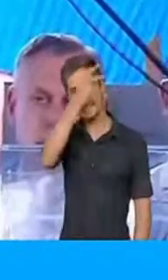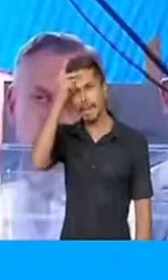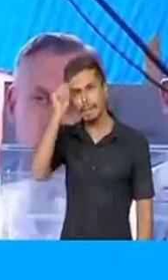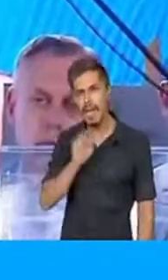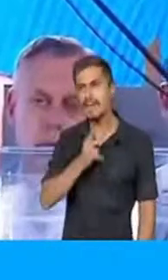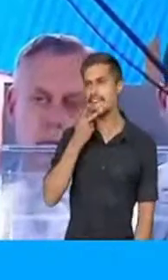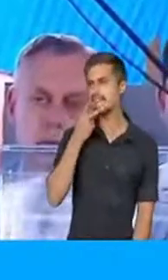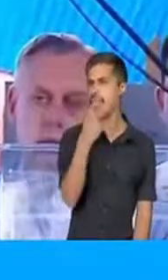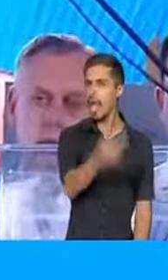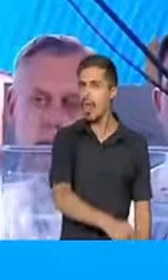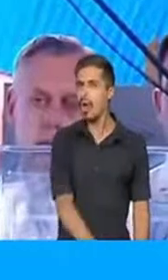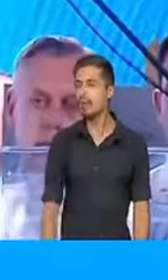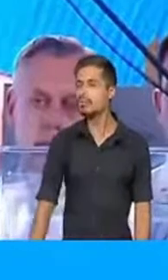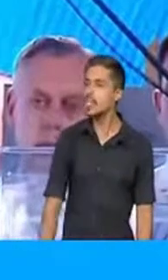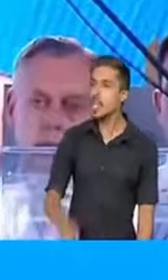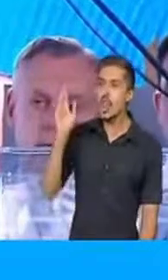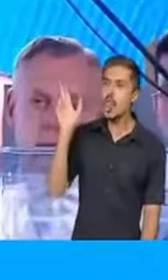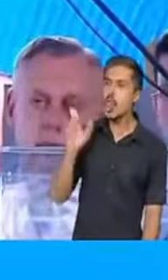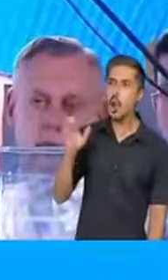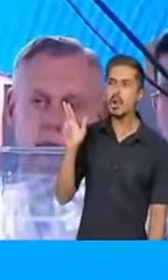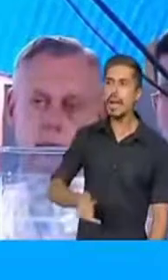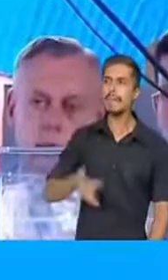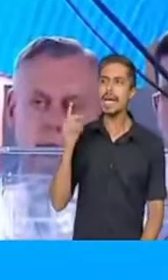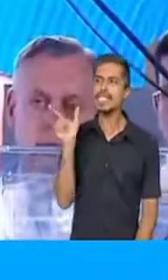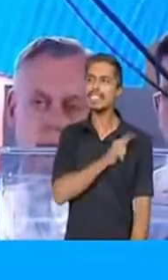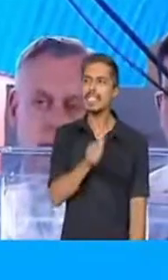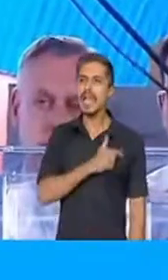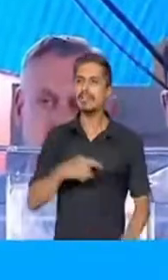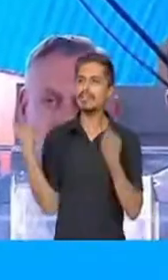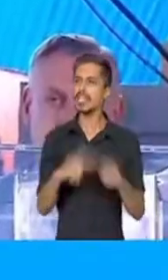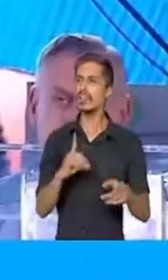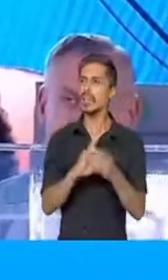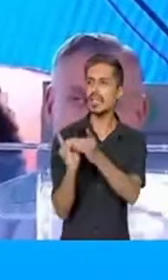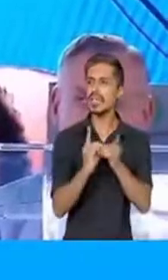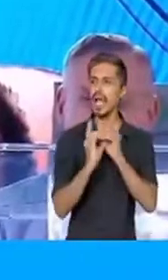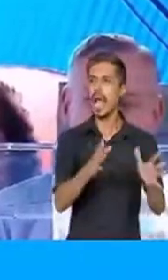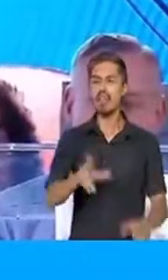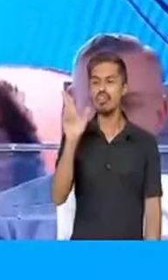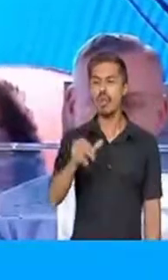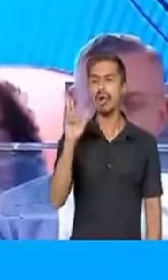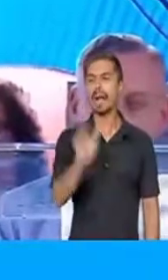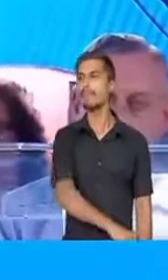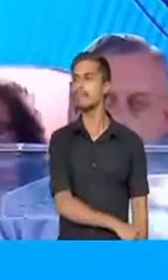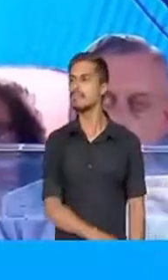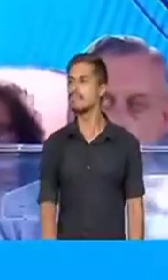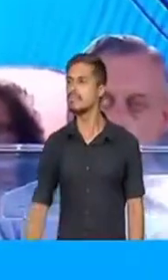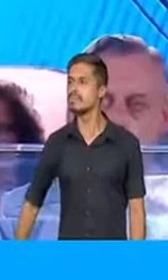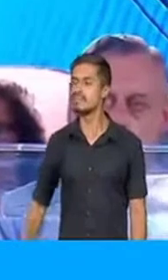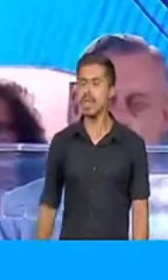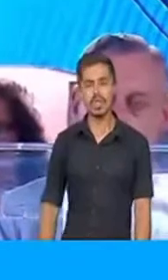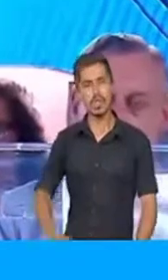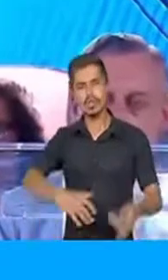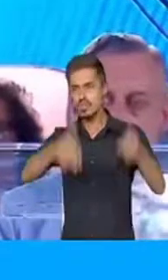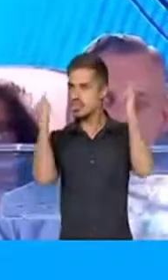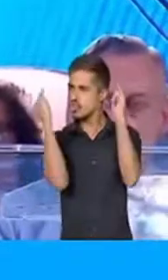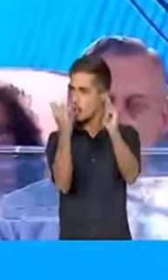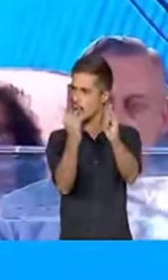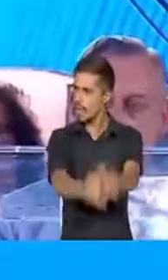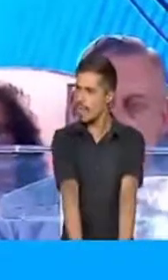e disse que nunca mais terá tentado a democracia brasileira, que golpe de Estado nunca